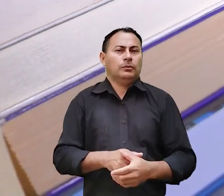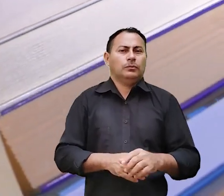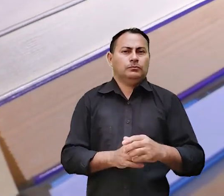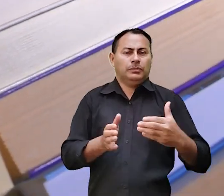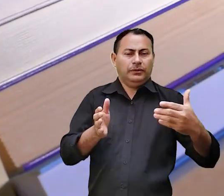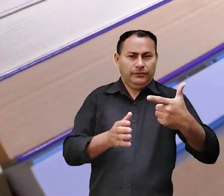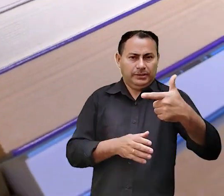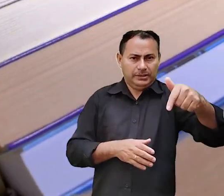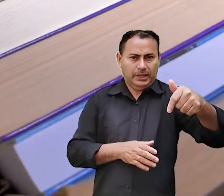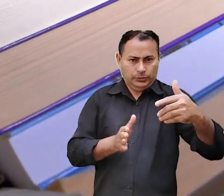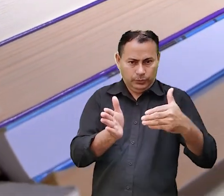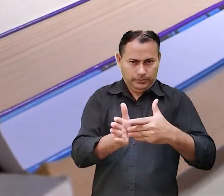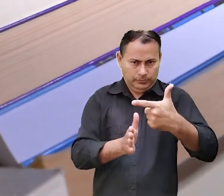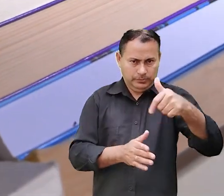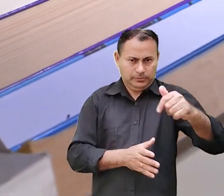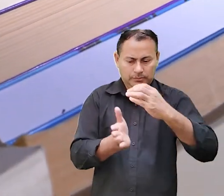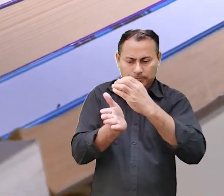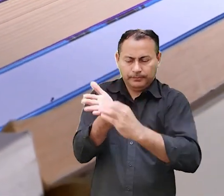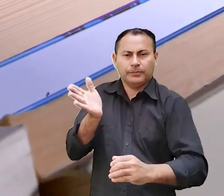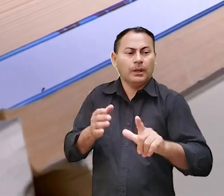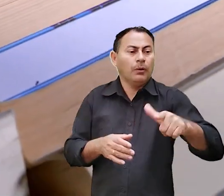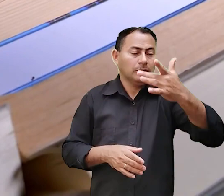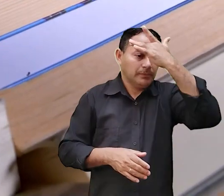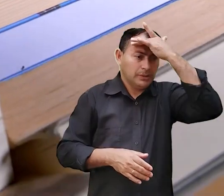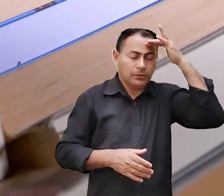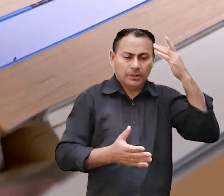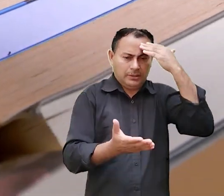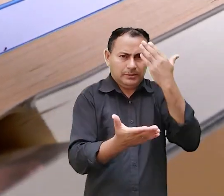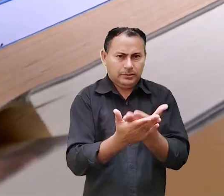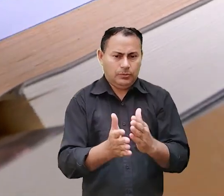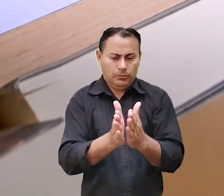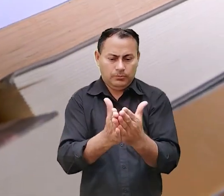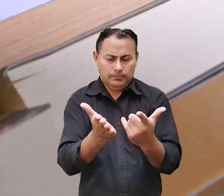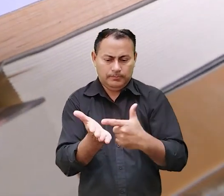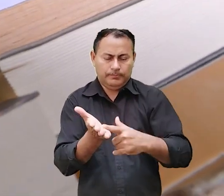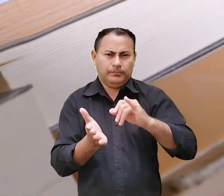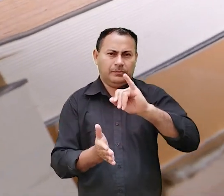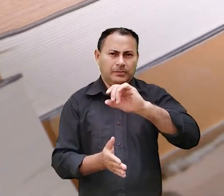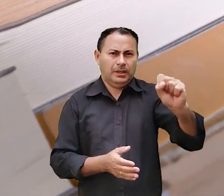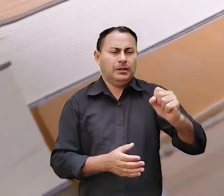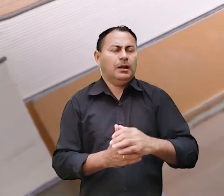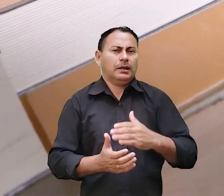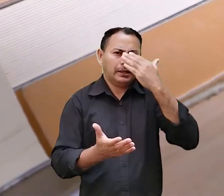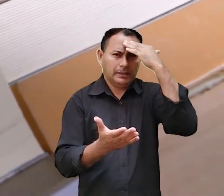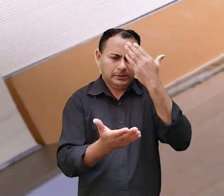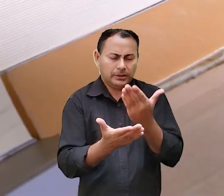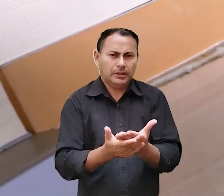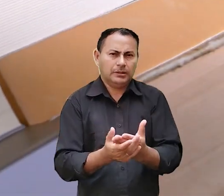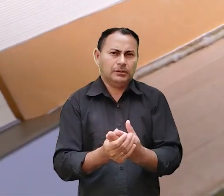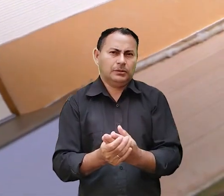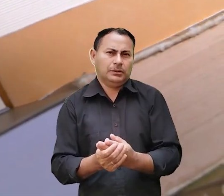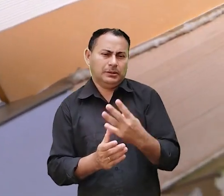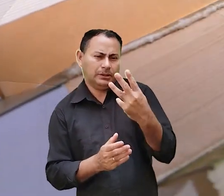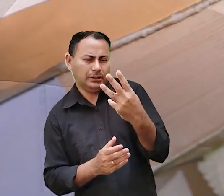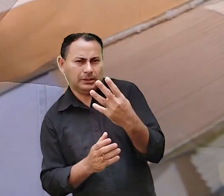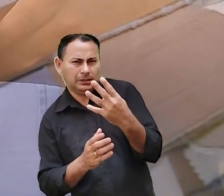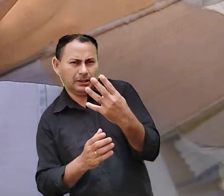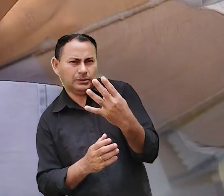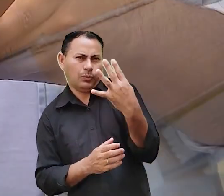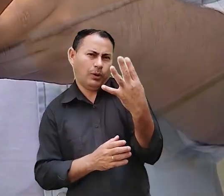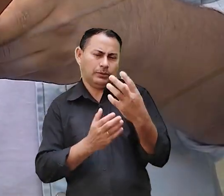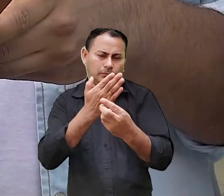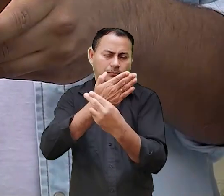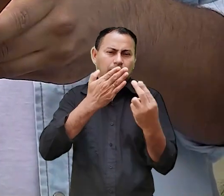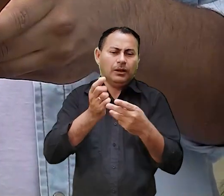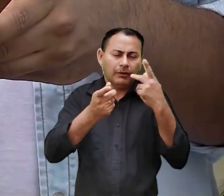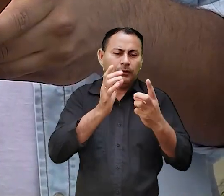outro para os últimos 27 capítulos outros acreditam que o livro de Isaías tenha sido escrito por três ou quatro autores Eu acredito